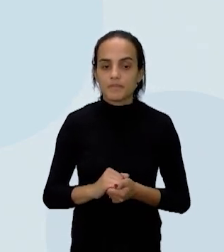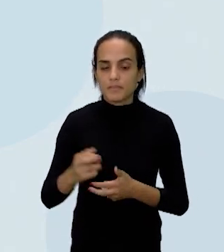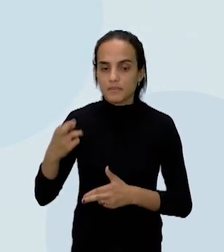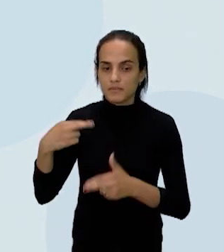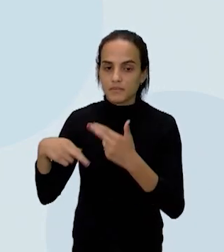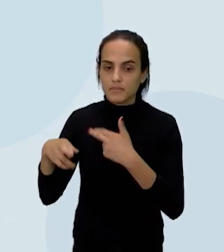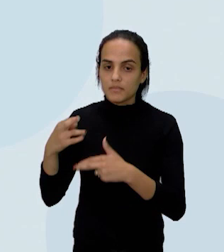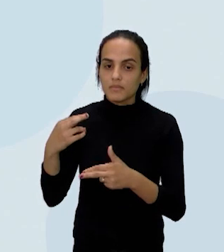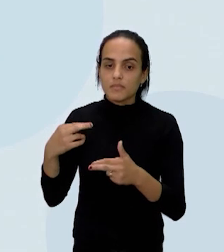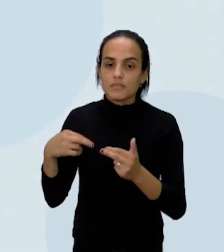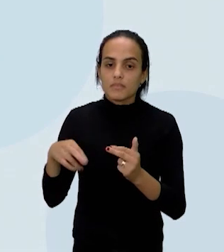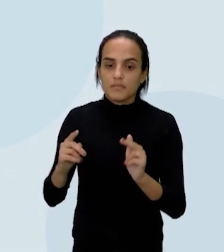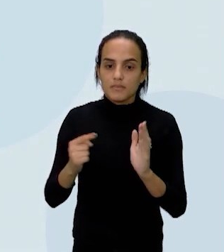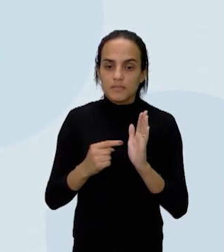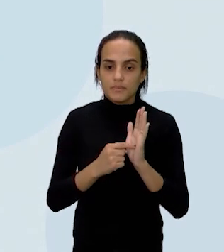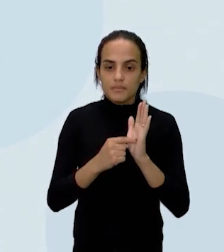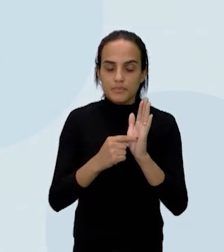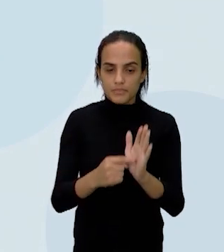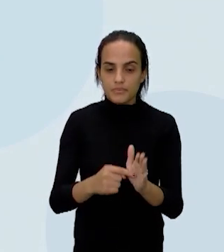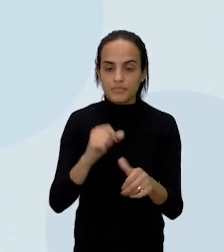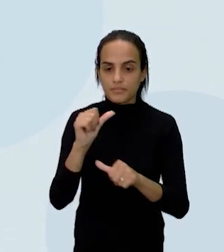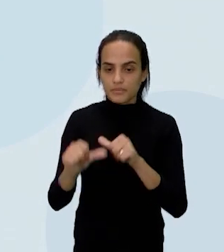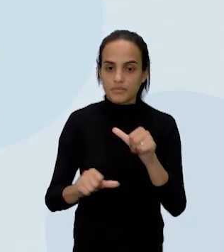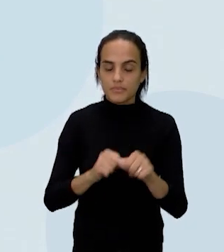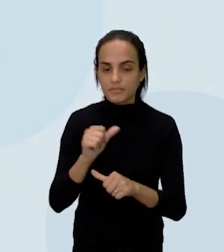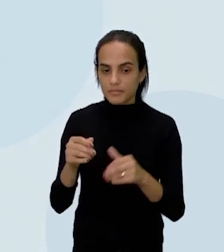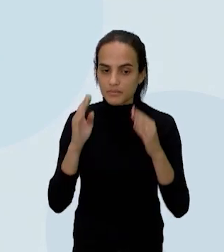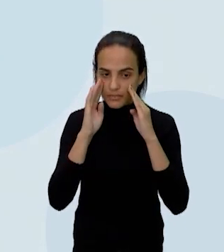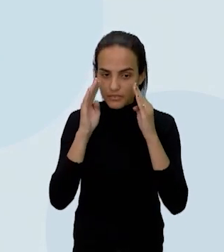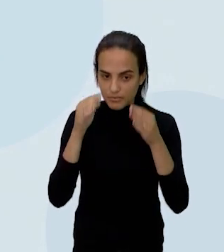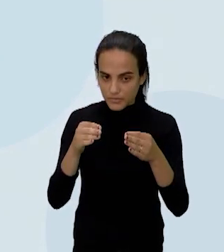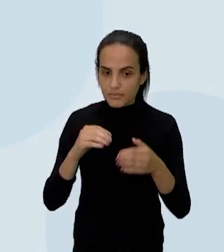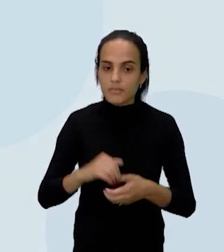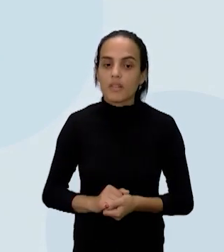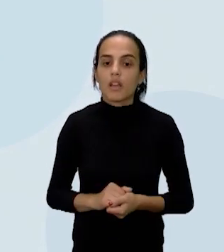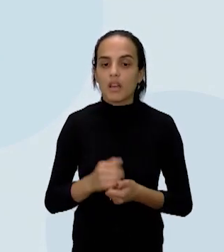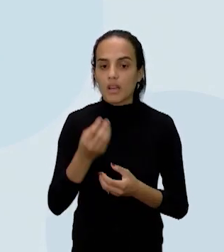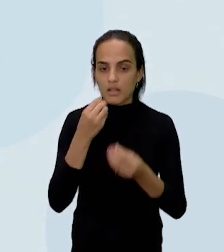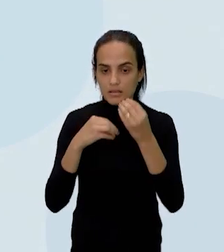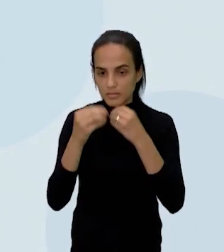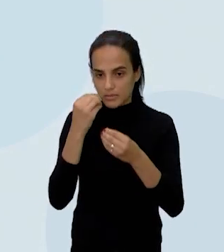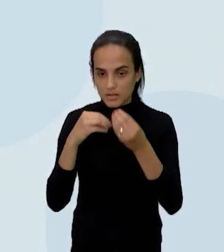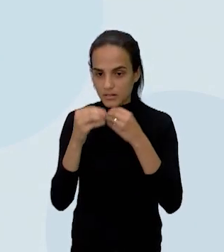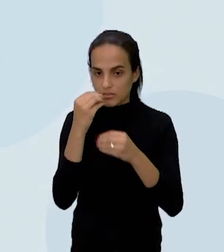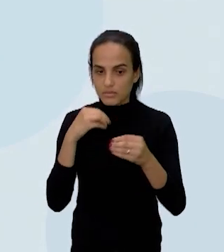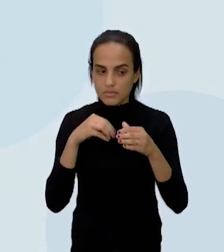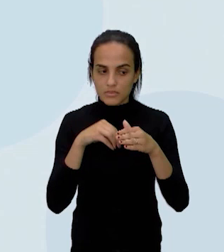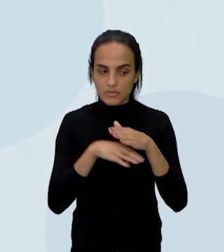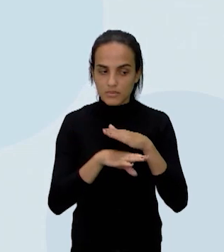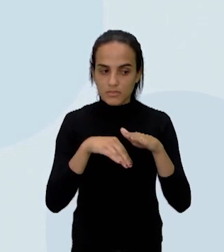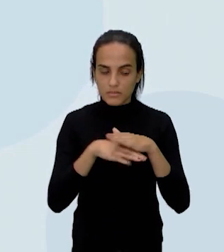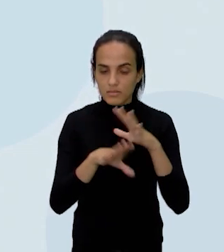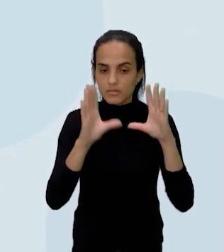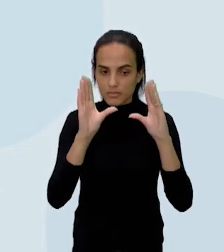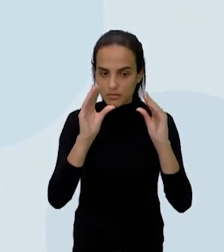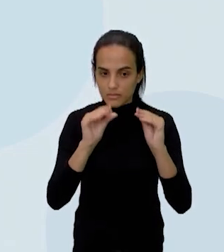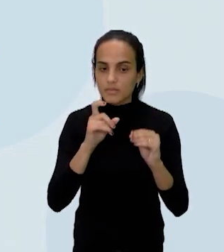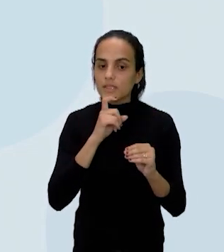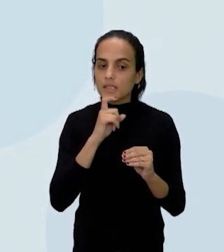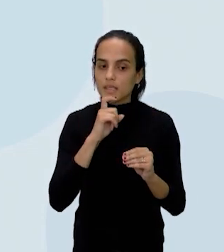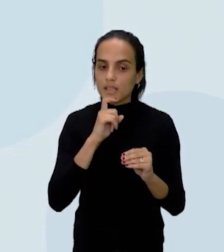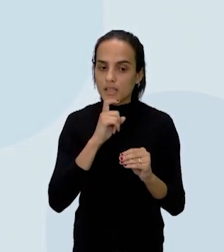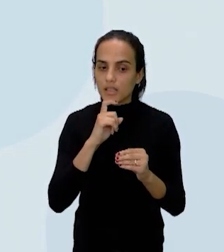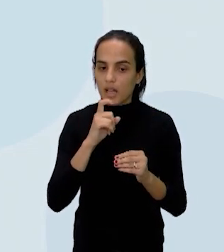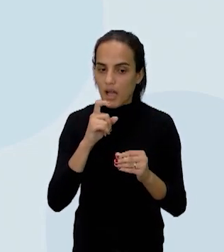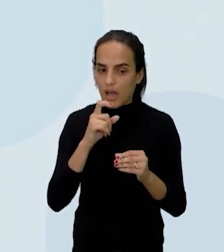ocorre a interferência da concentração? Conservação de alimento, que escurecem em temperatura ambiente e em água, uma